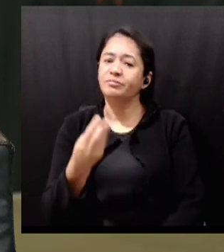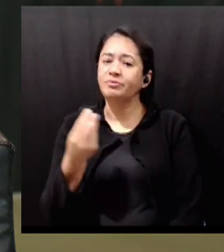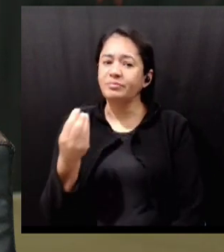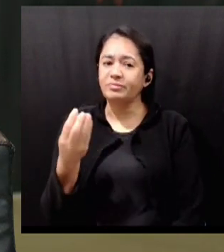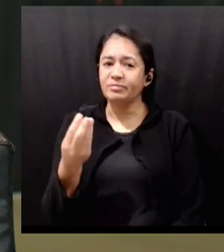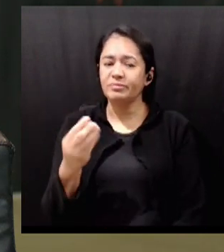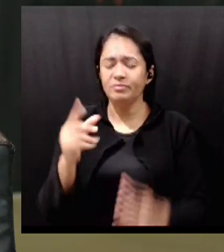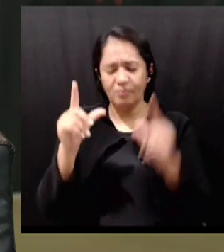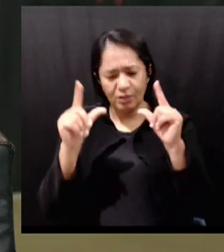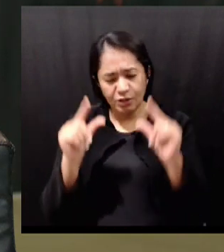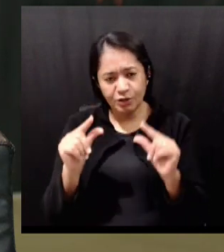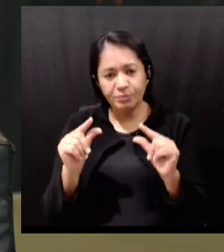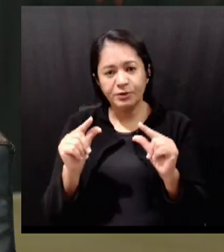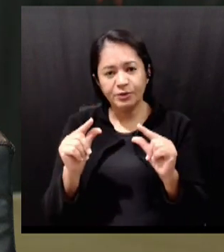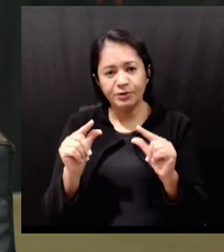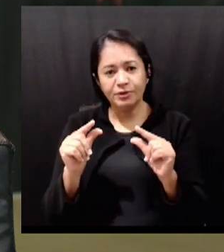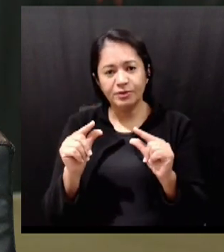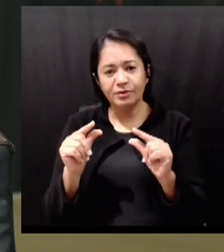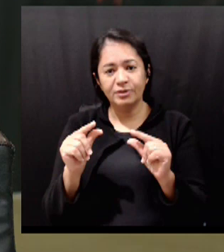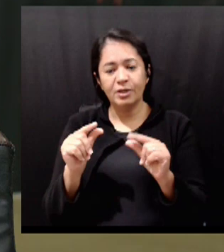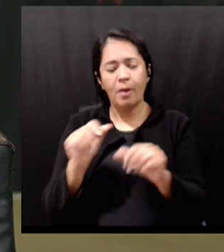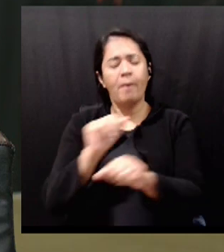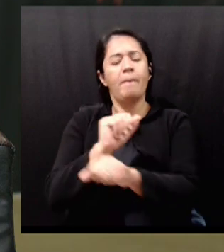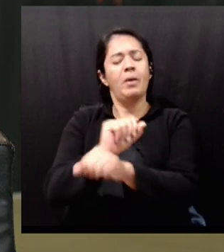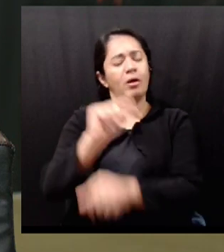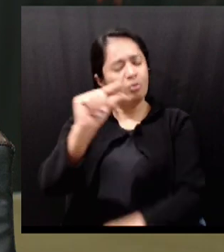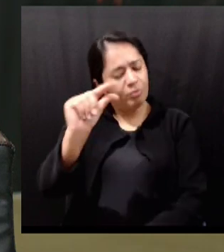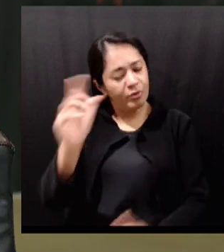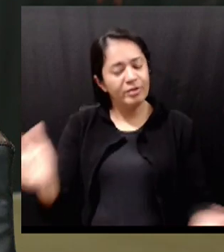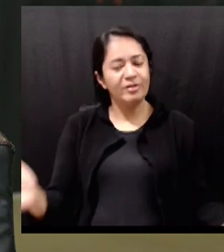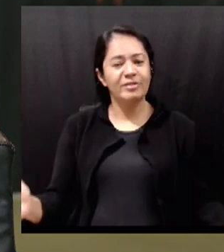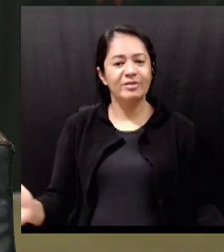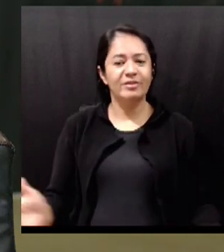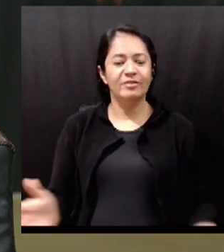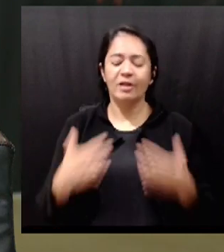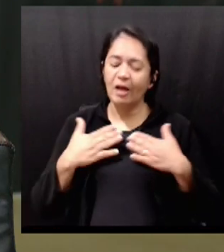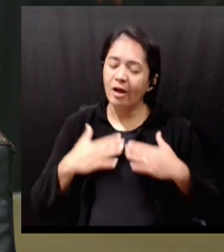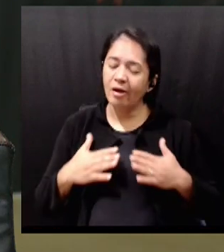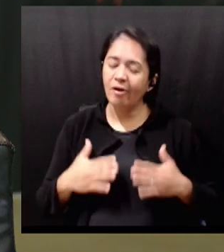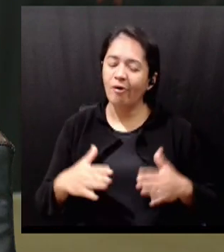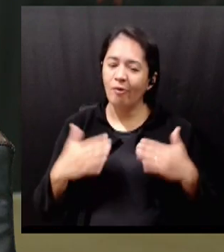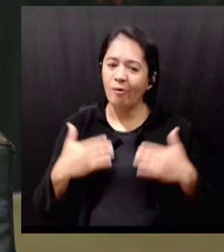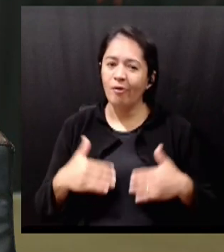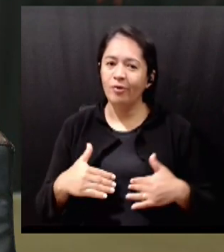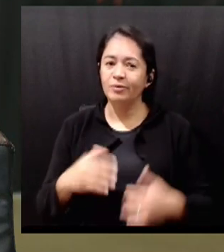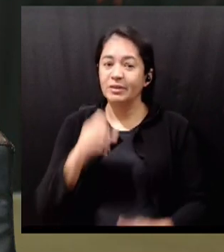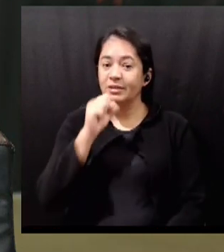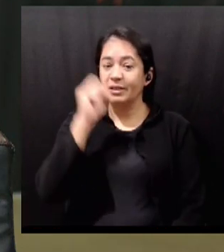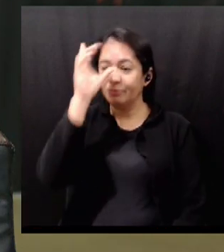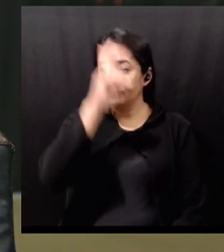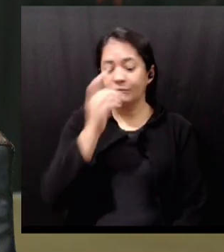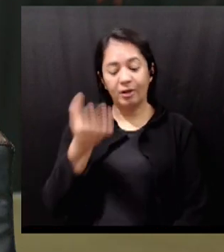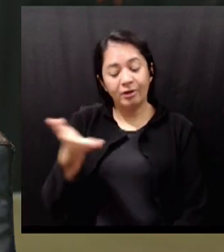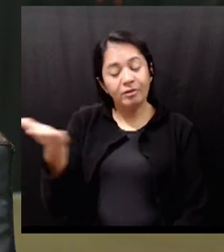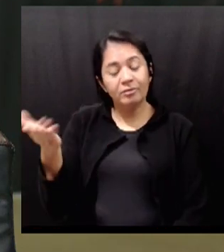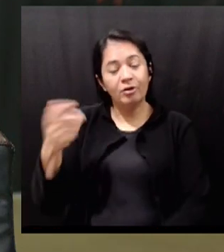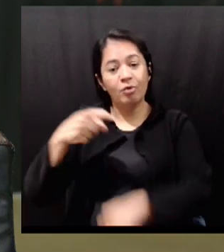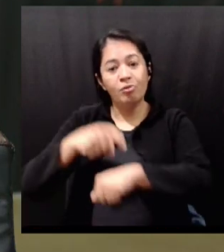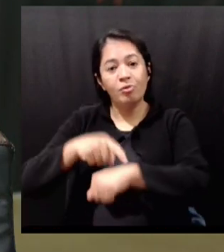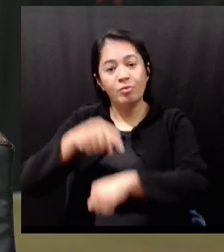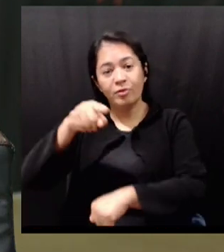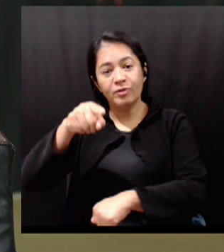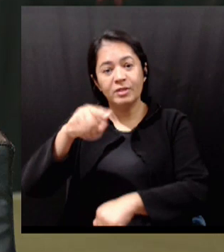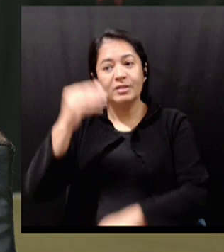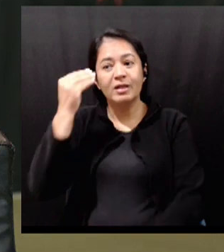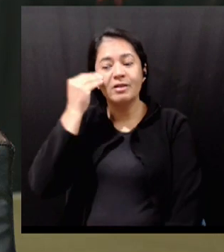né? Pisa no freio, né? E vai mais devagar aí. Final de semana tá aí. E aí é o momento de você testar. Se